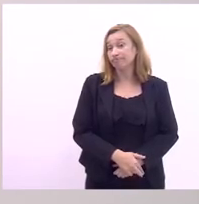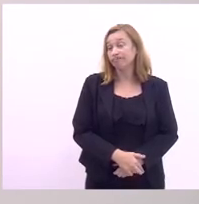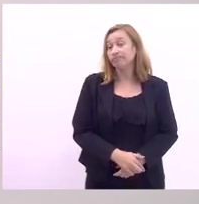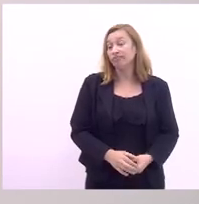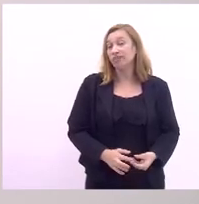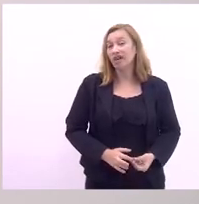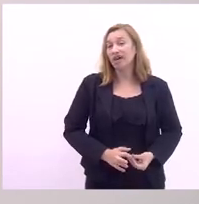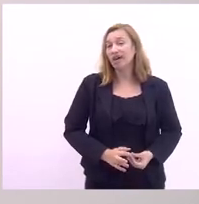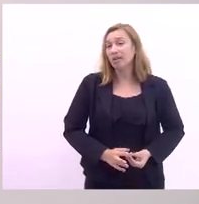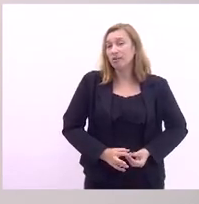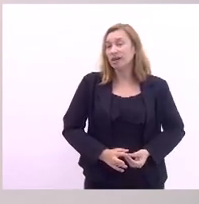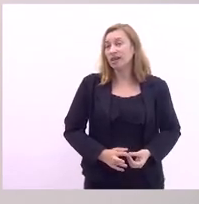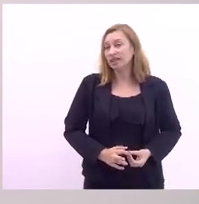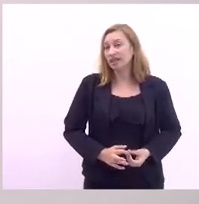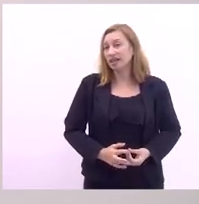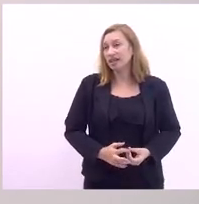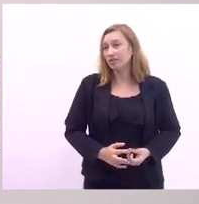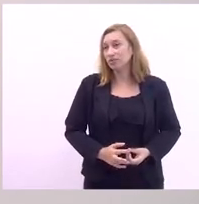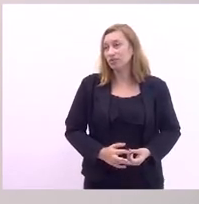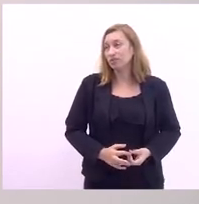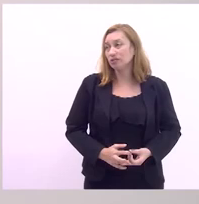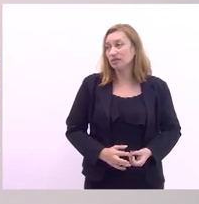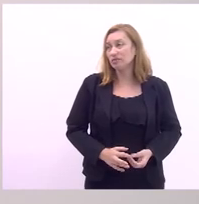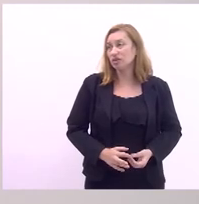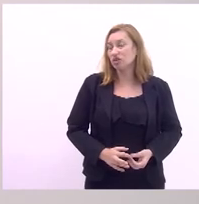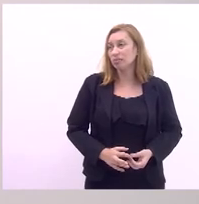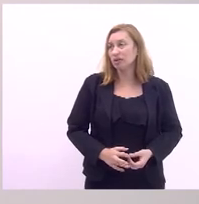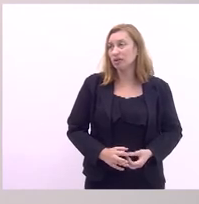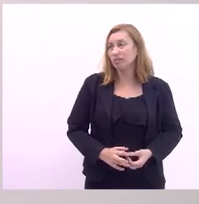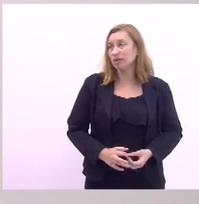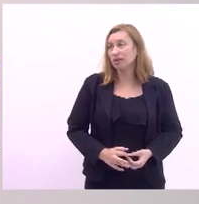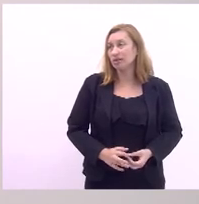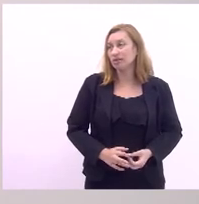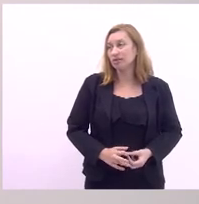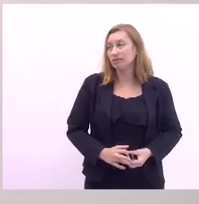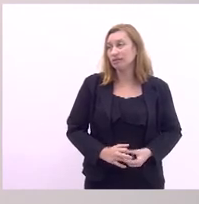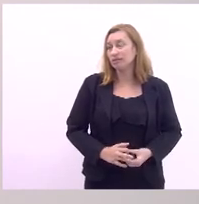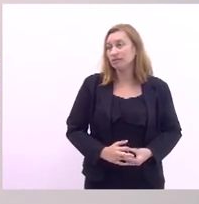as suas casas. Então, como é que se diz?